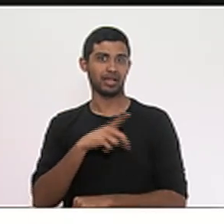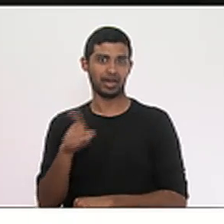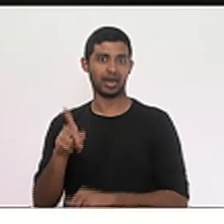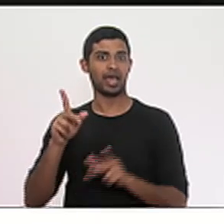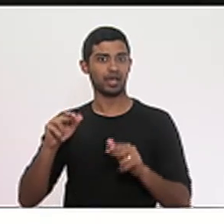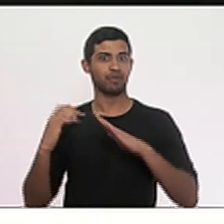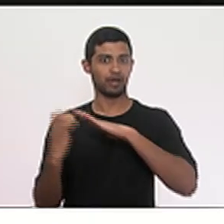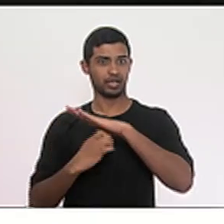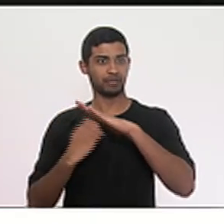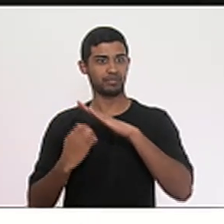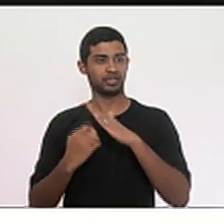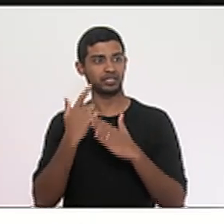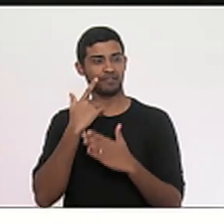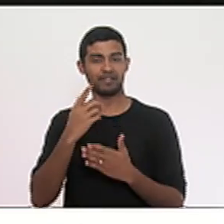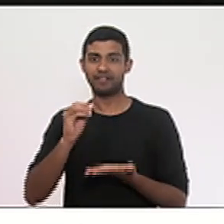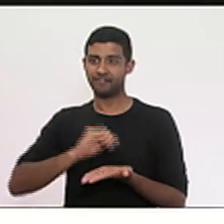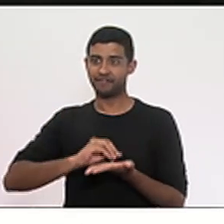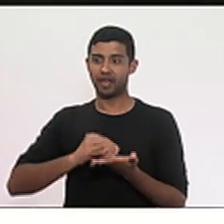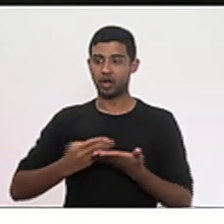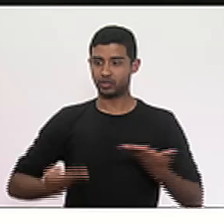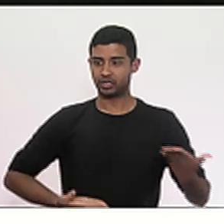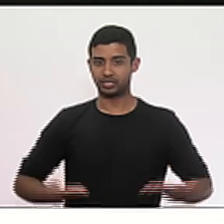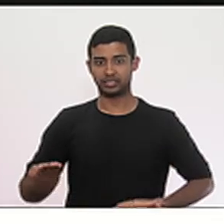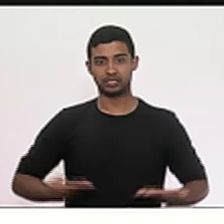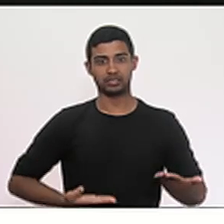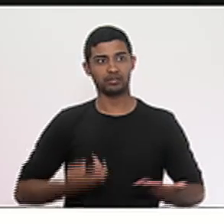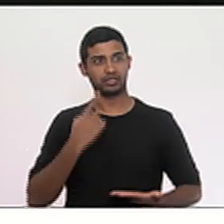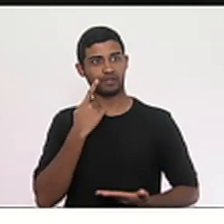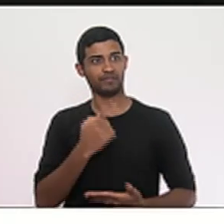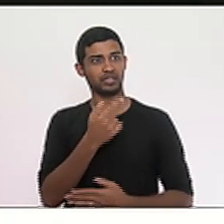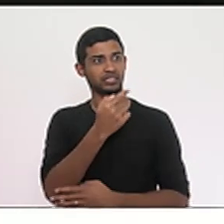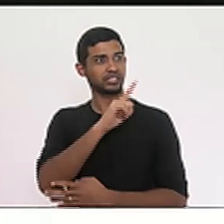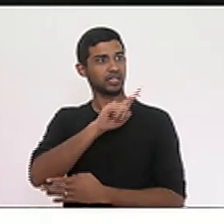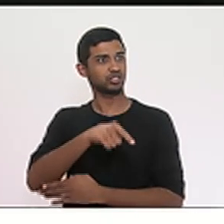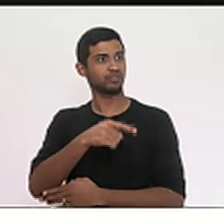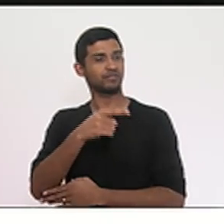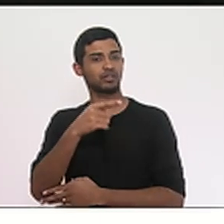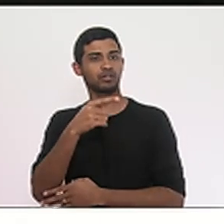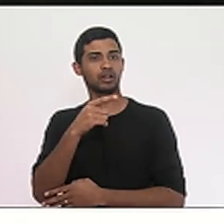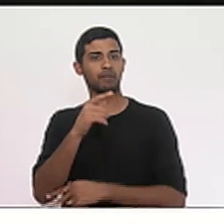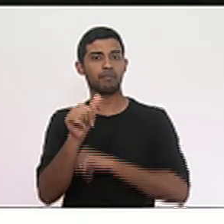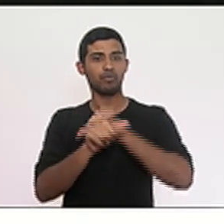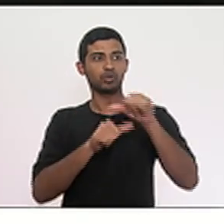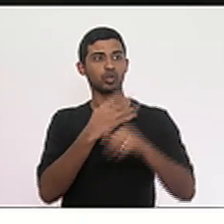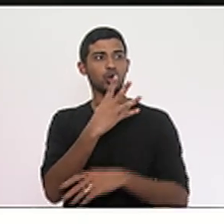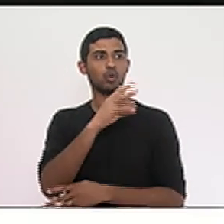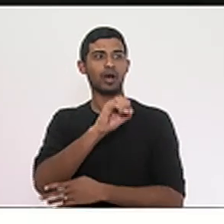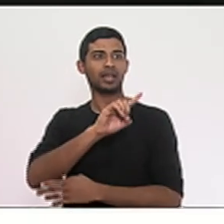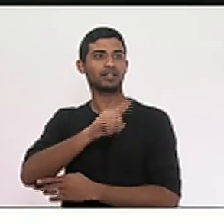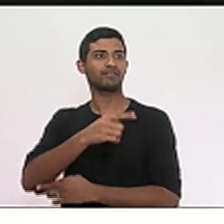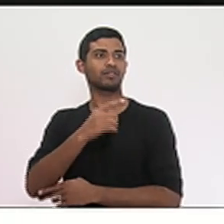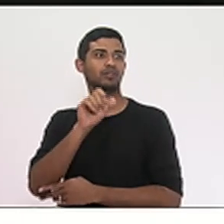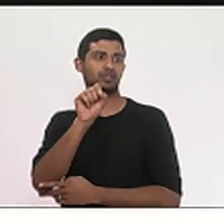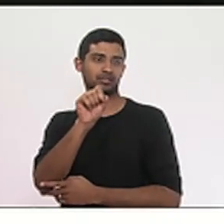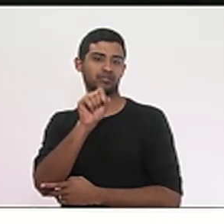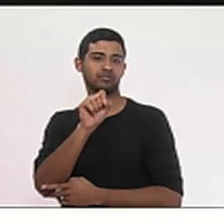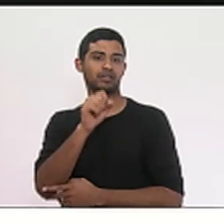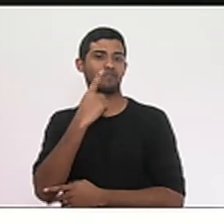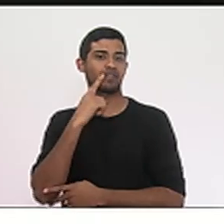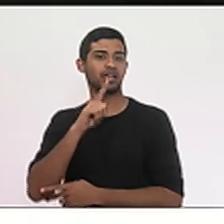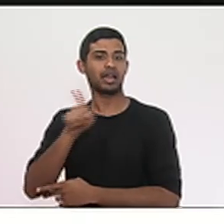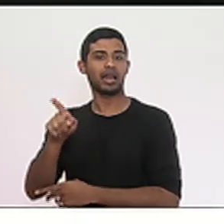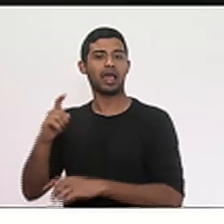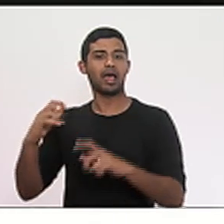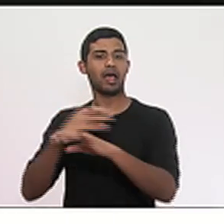deixou esse desserviço, que fez a SEDAI pular de 7 mil vazamentos para 40 mil emissão em engenharia. Guapimirim não